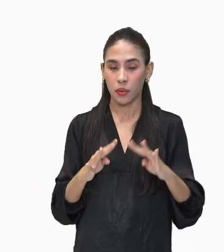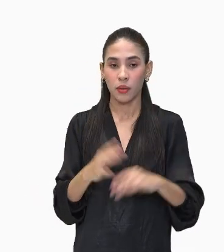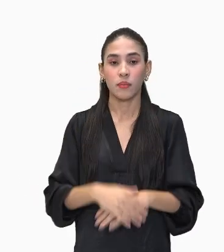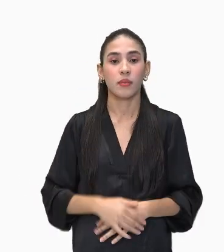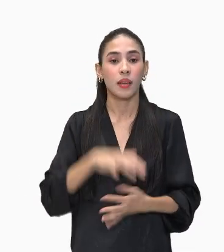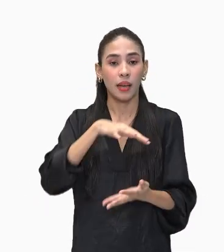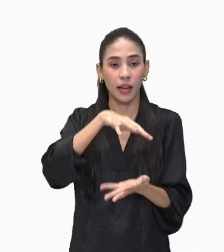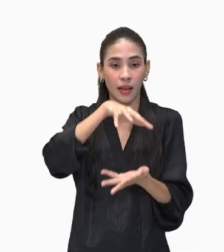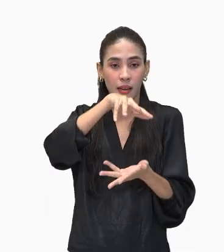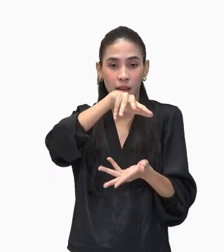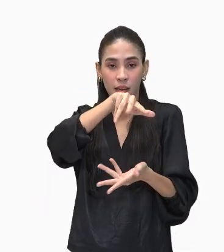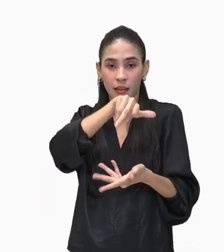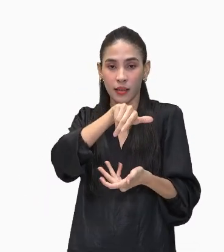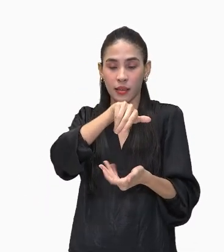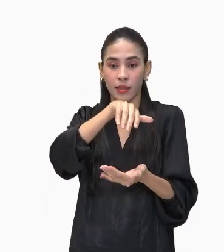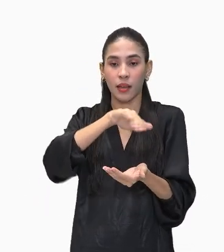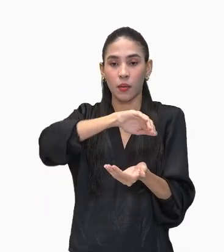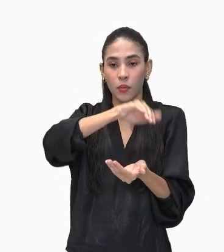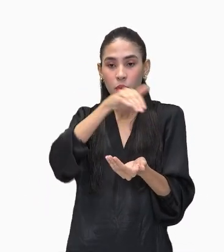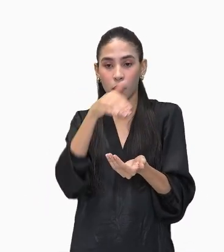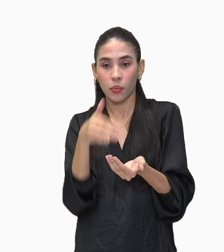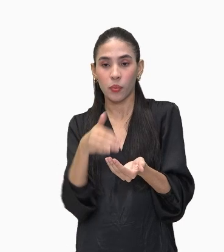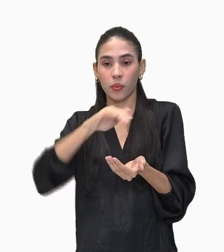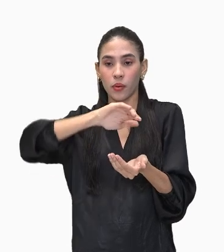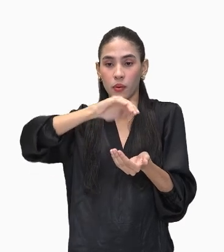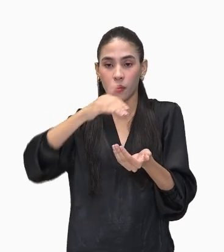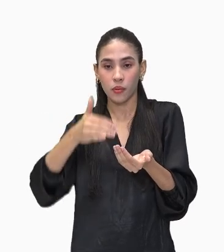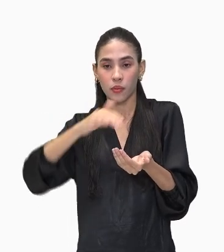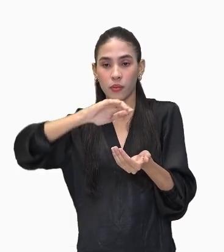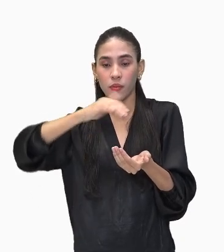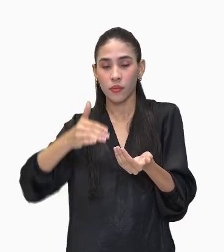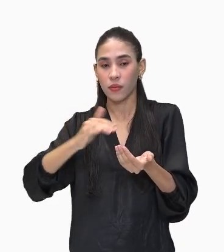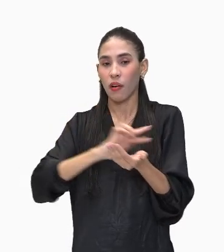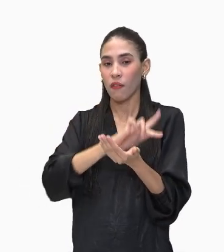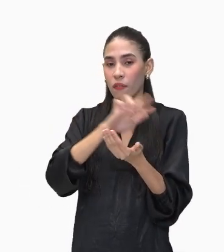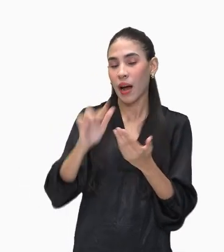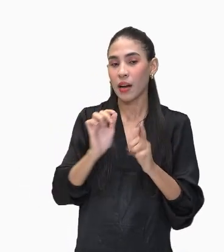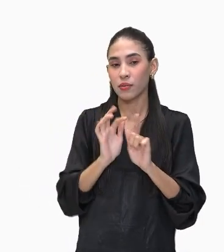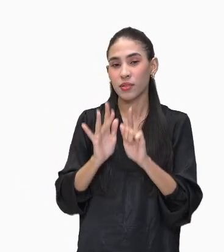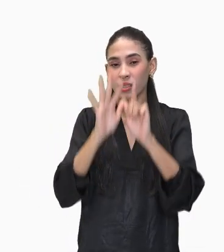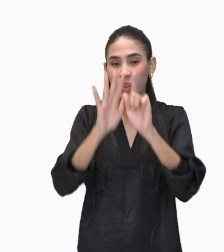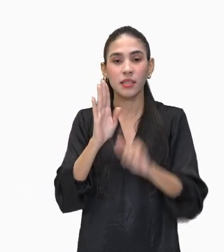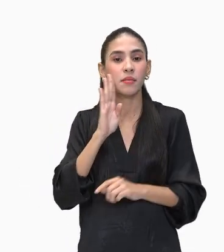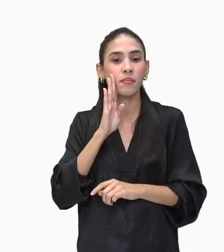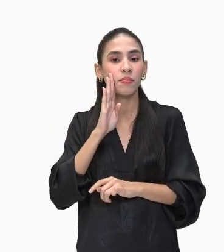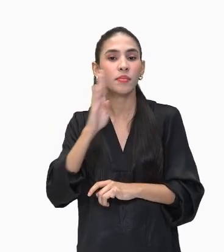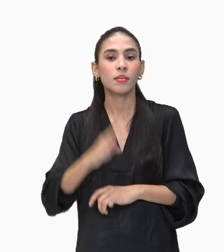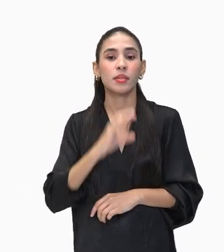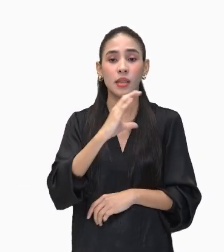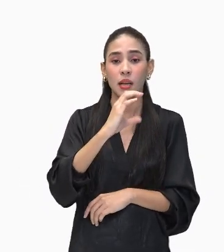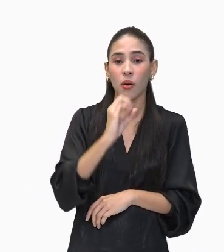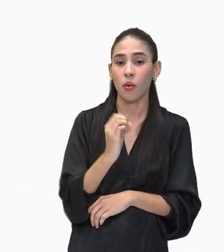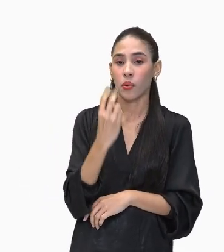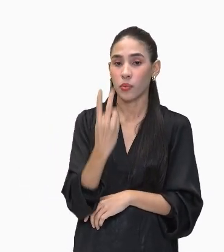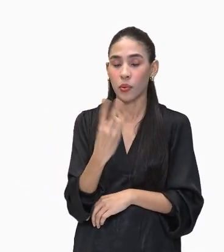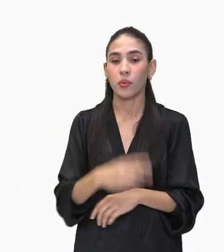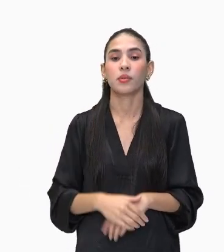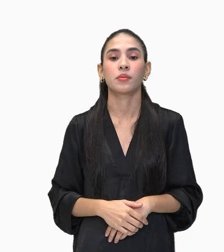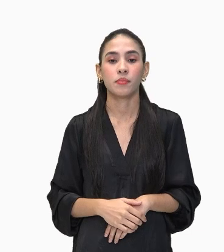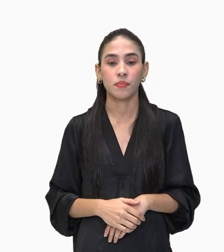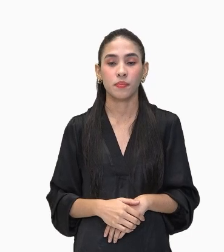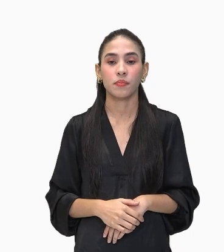Terra ela é coberta por uma camada de vários gases, composta principalmente por gás carbônico, né,